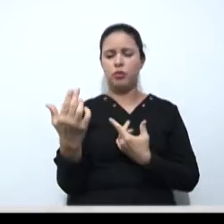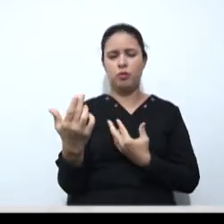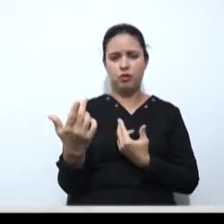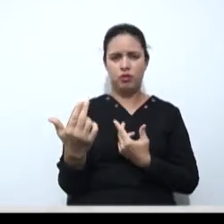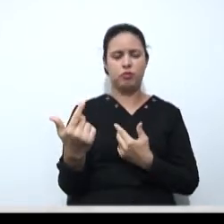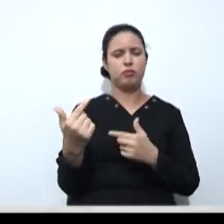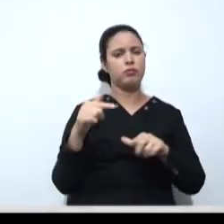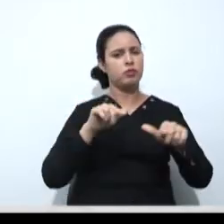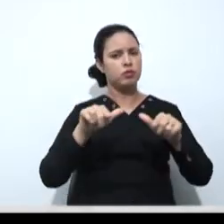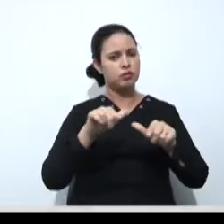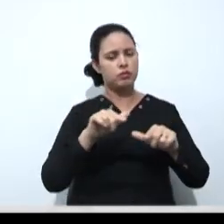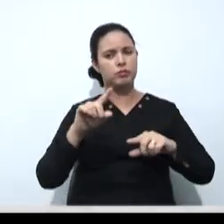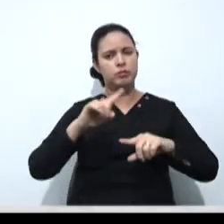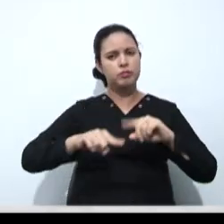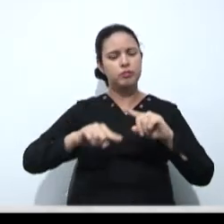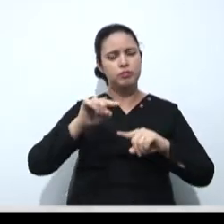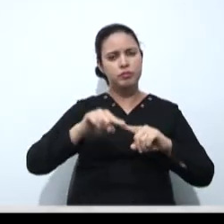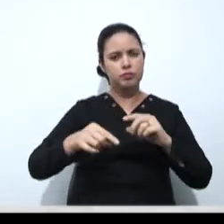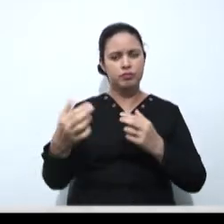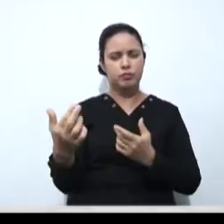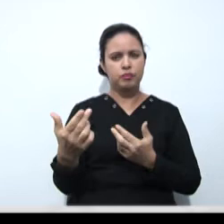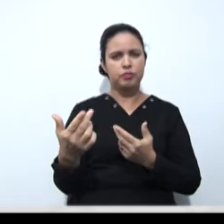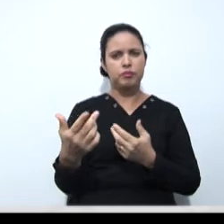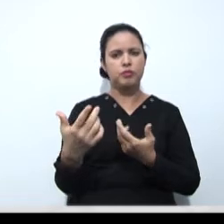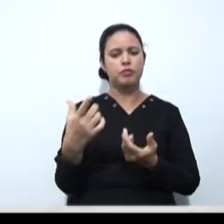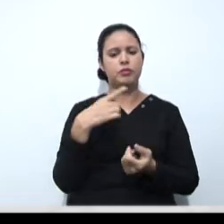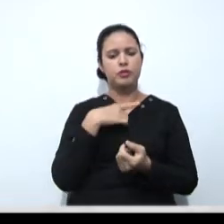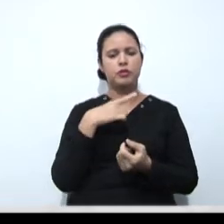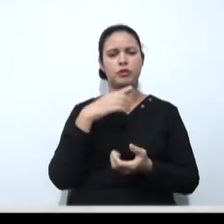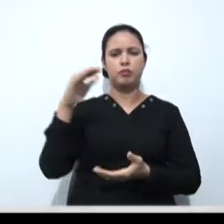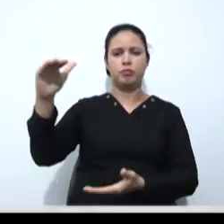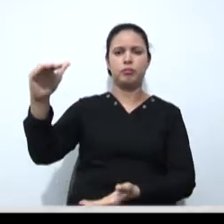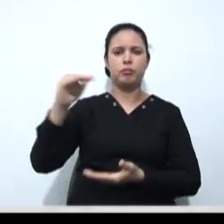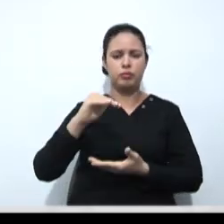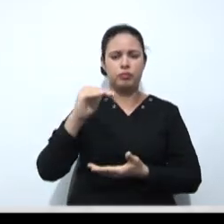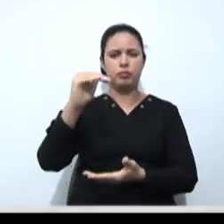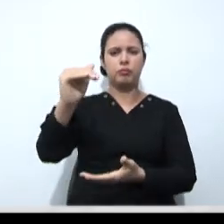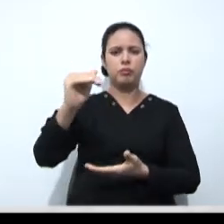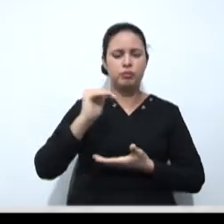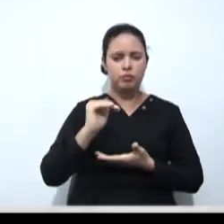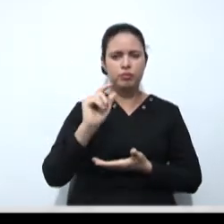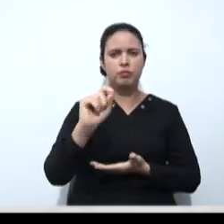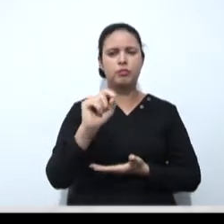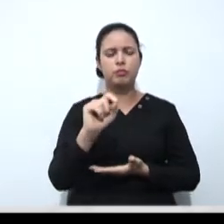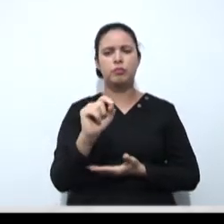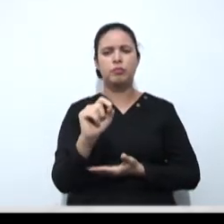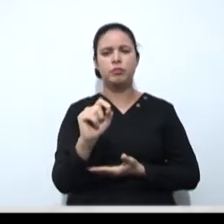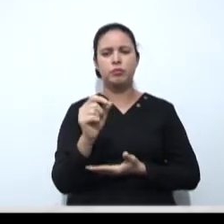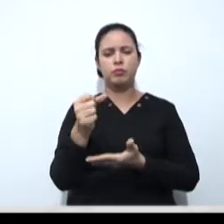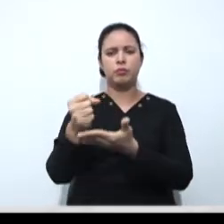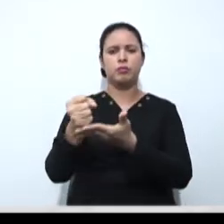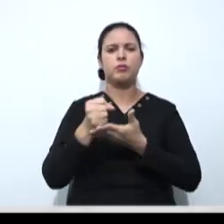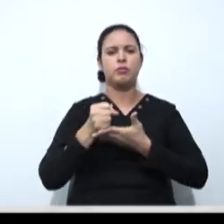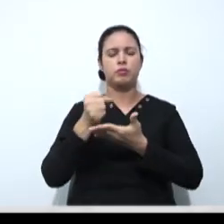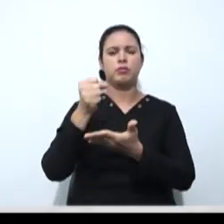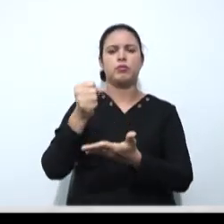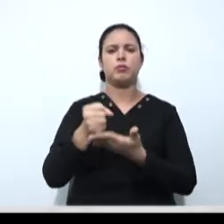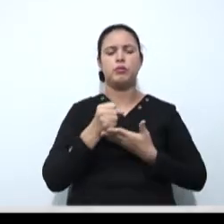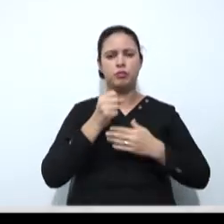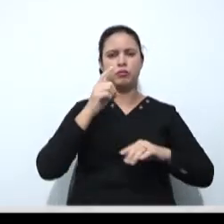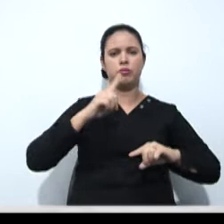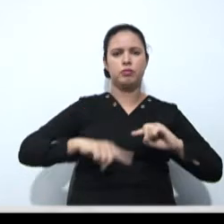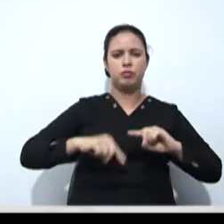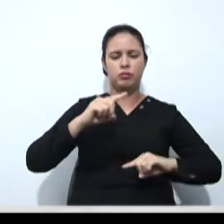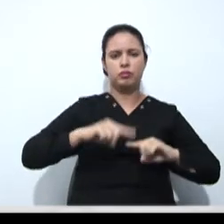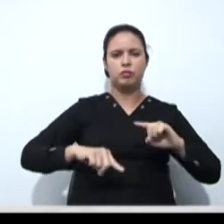ou produtos para o mercado. Eu vou ter os fornecedores, que são aqueles que fornecem insumos e